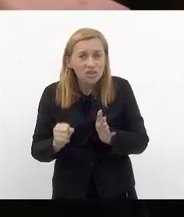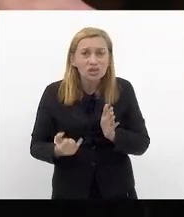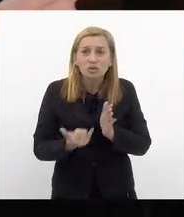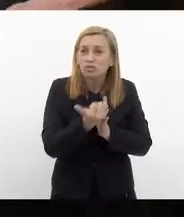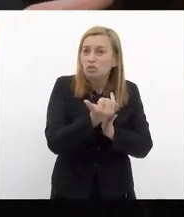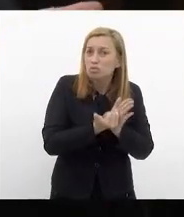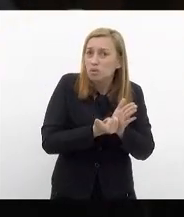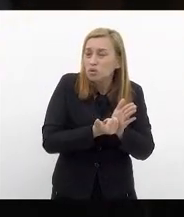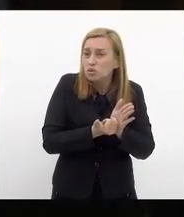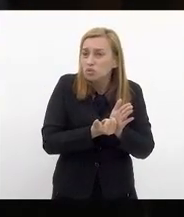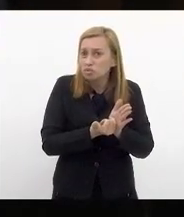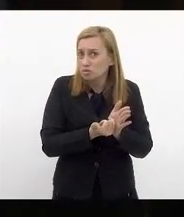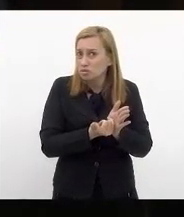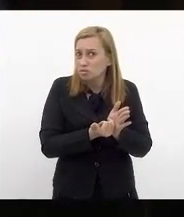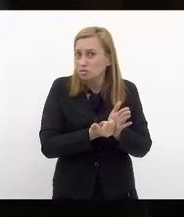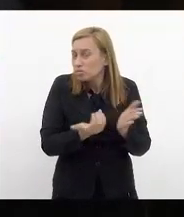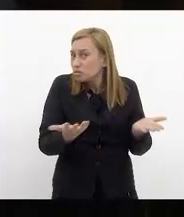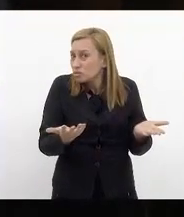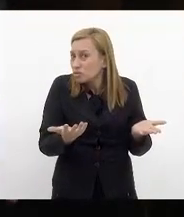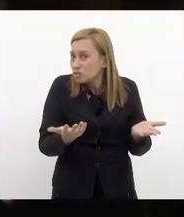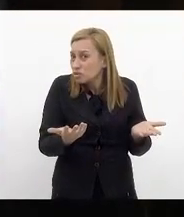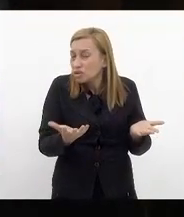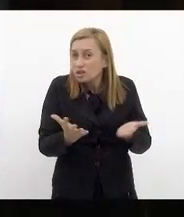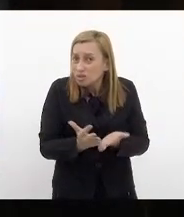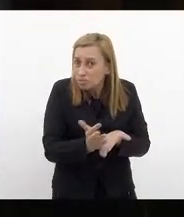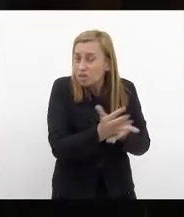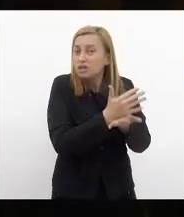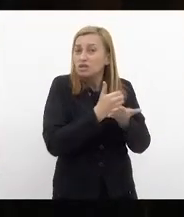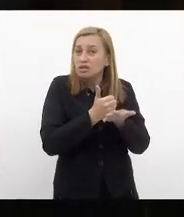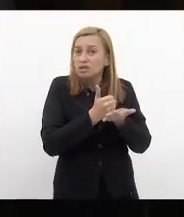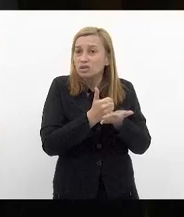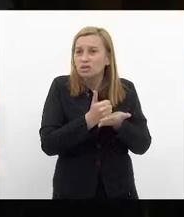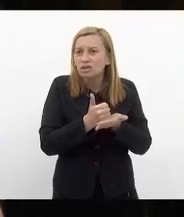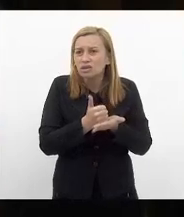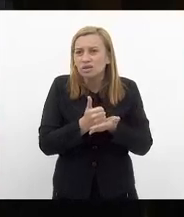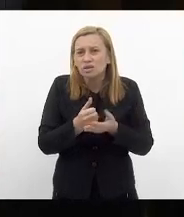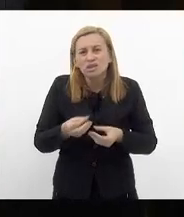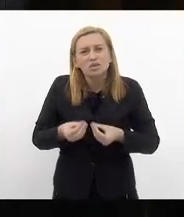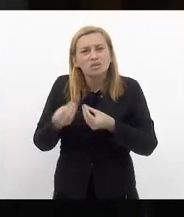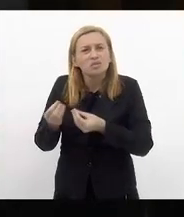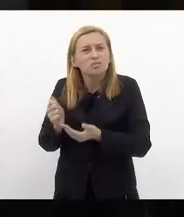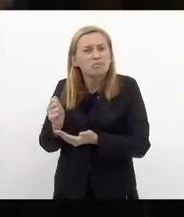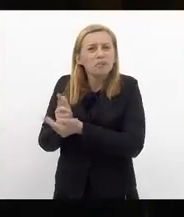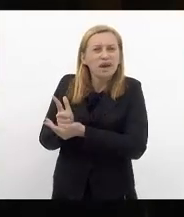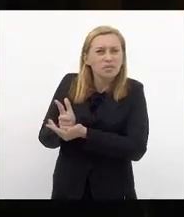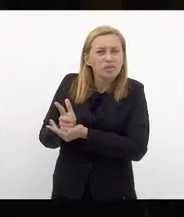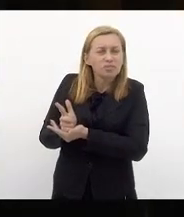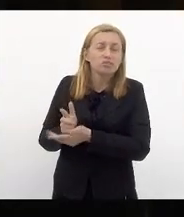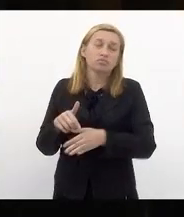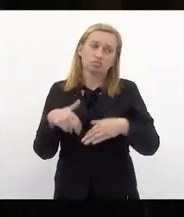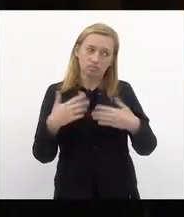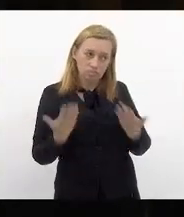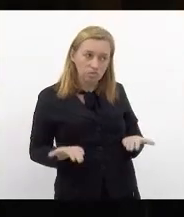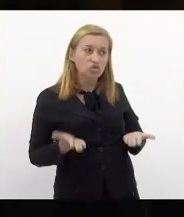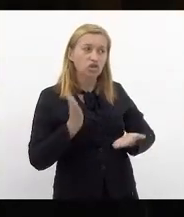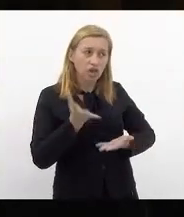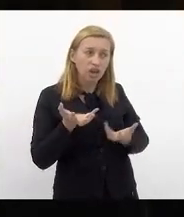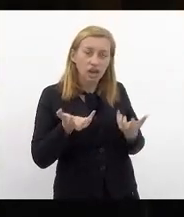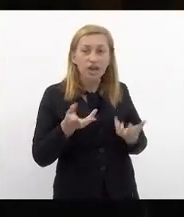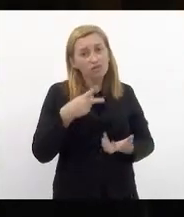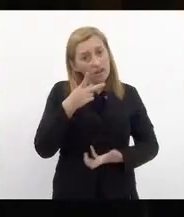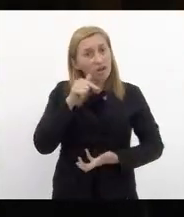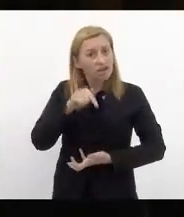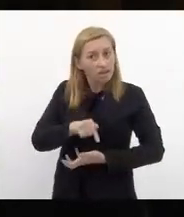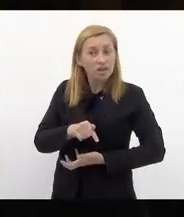renda que são recolhidos como garantia de pagamento. Então, já quero aqui